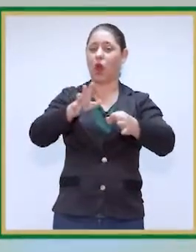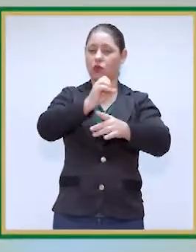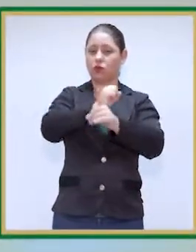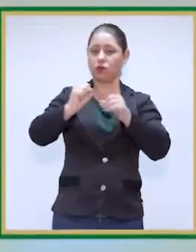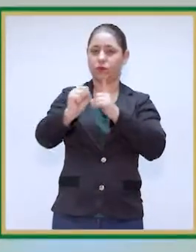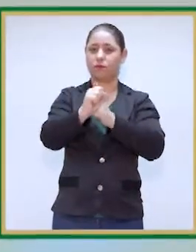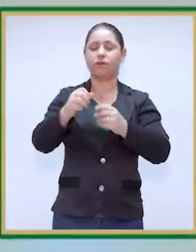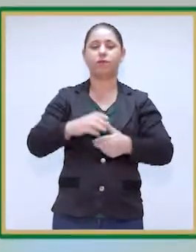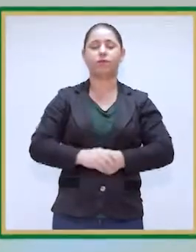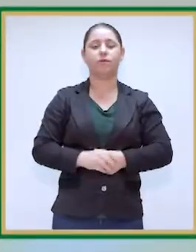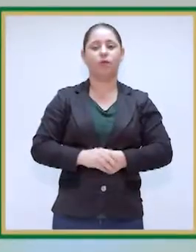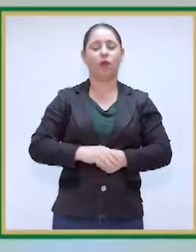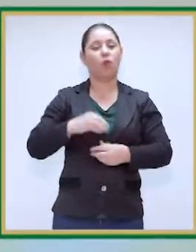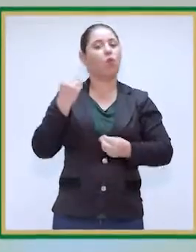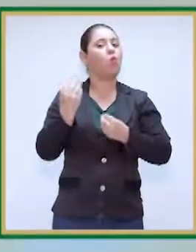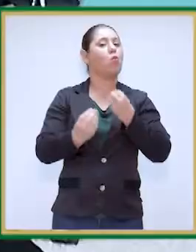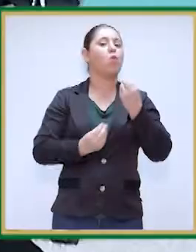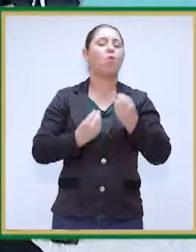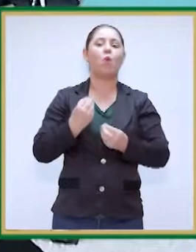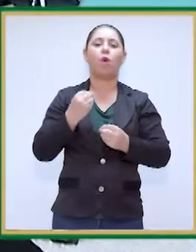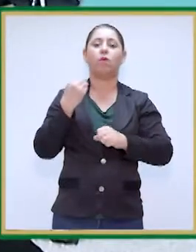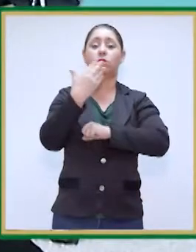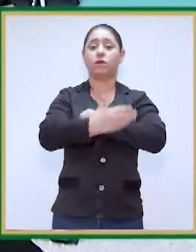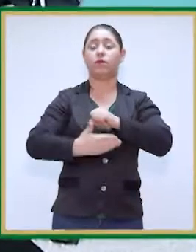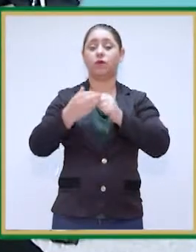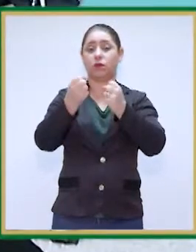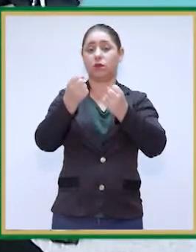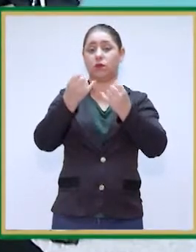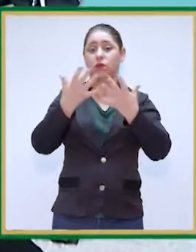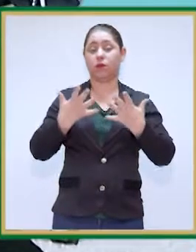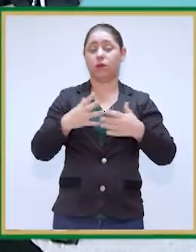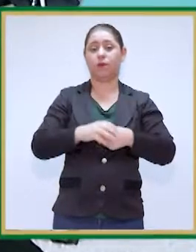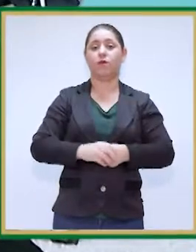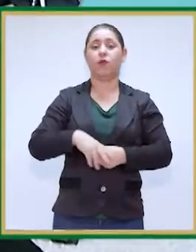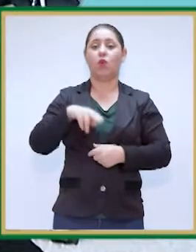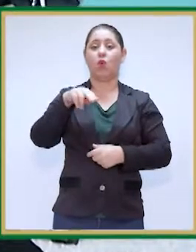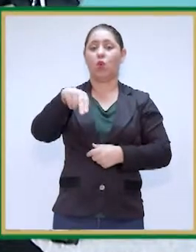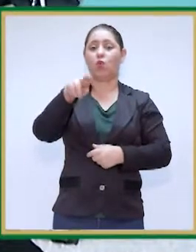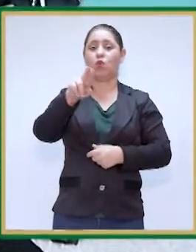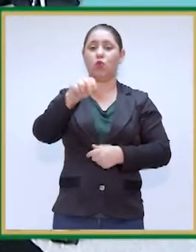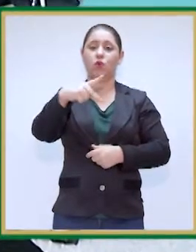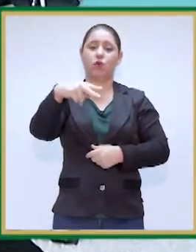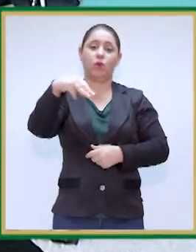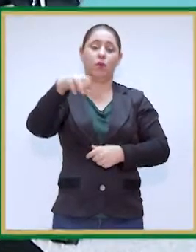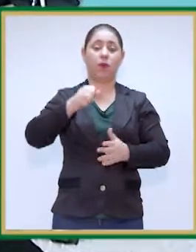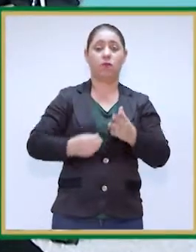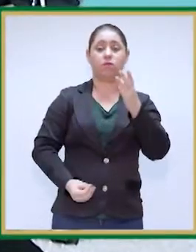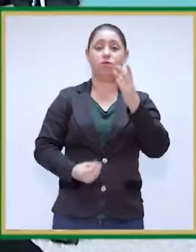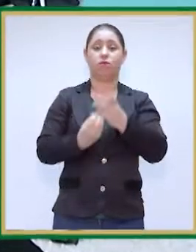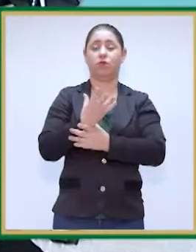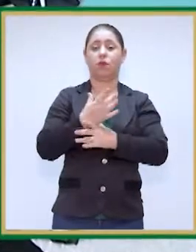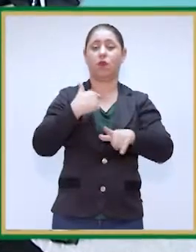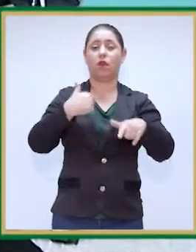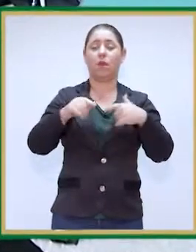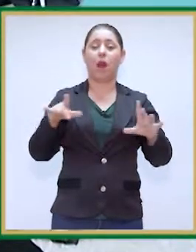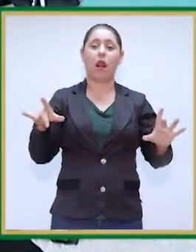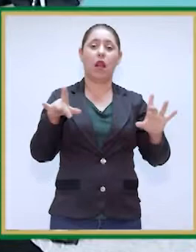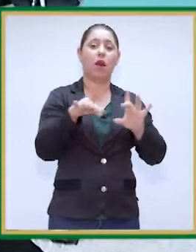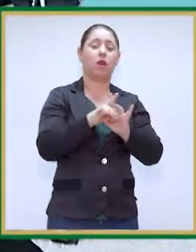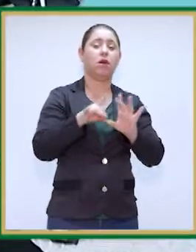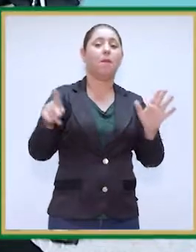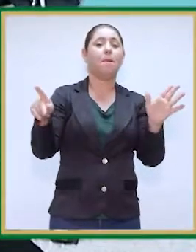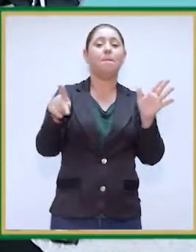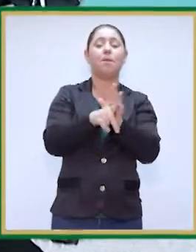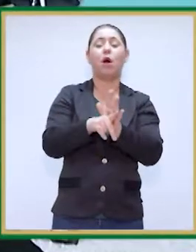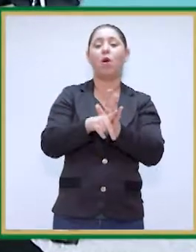Então, como o defensor disse, o NUSPEN nasceu para atuar em demandas ligadas especialmente à lei de execução,